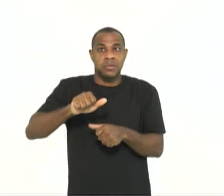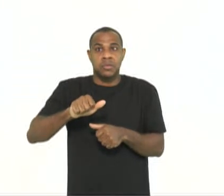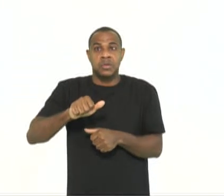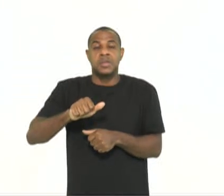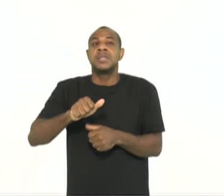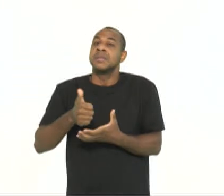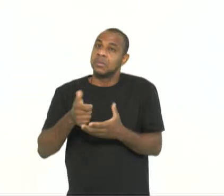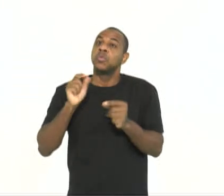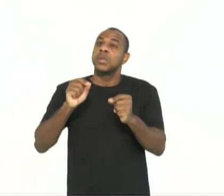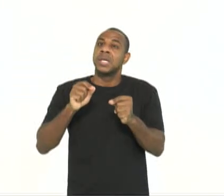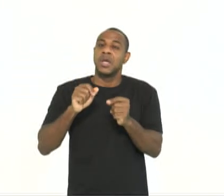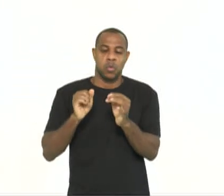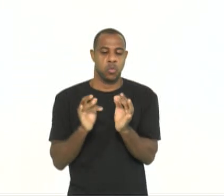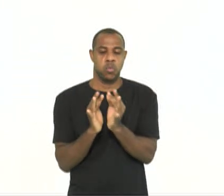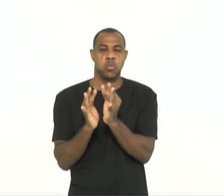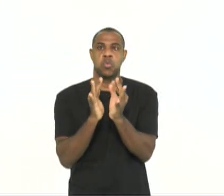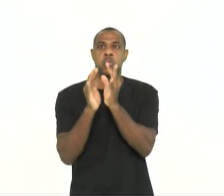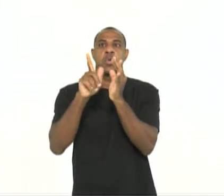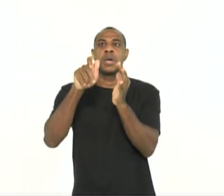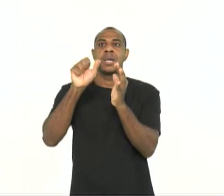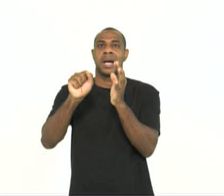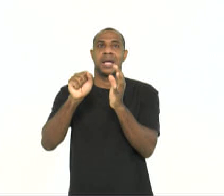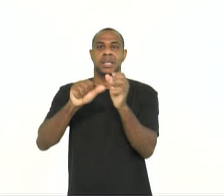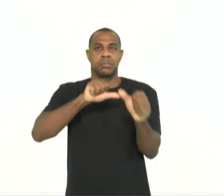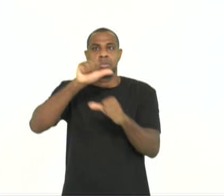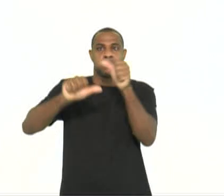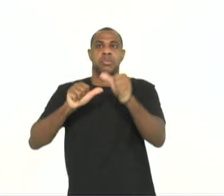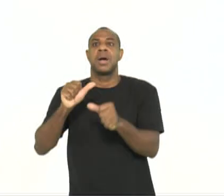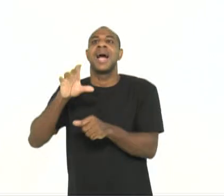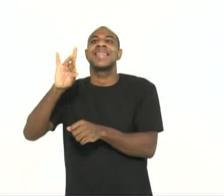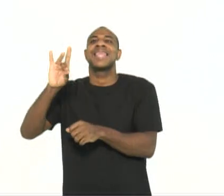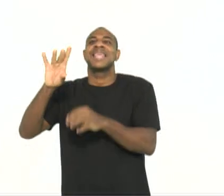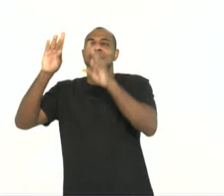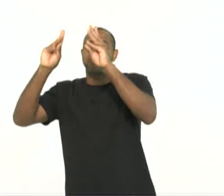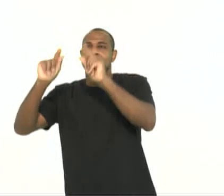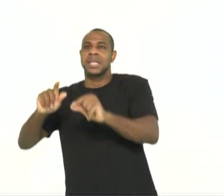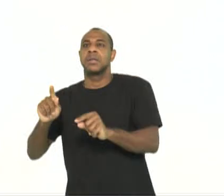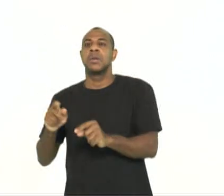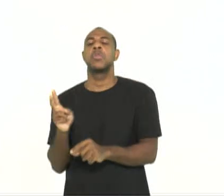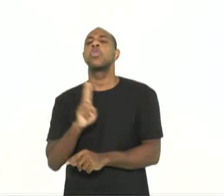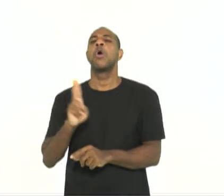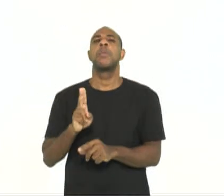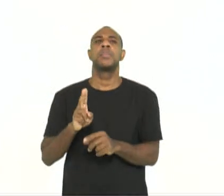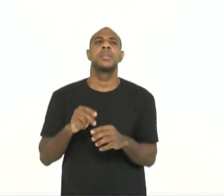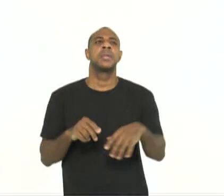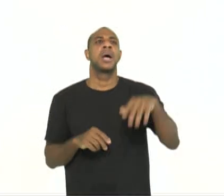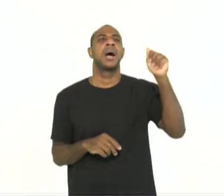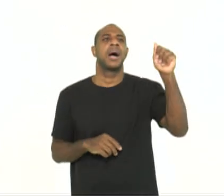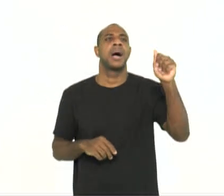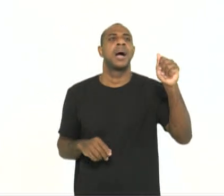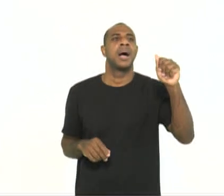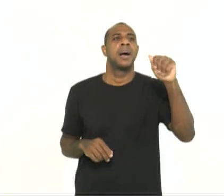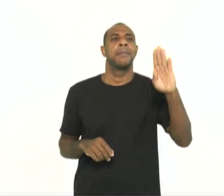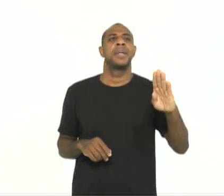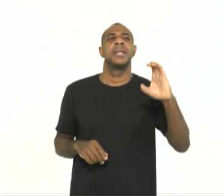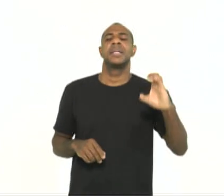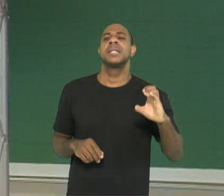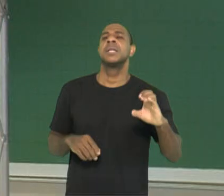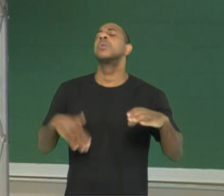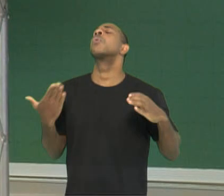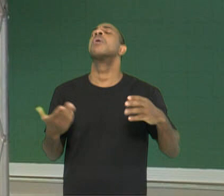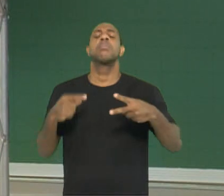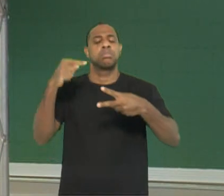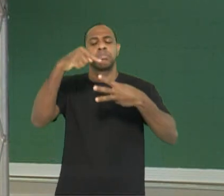o estado líquido, ela é chamada de letra A, evaporação, letra B, condensação ou letra